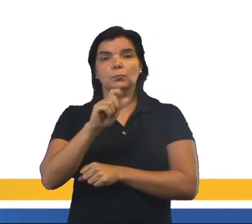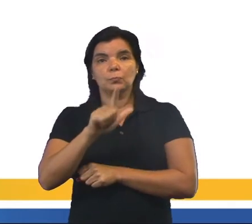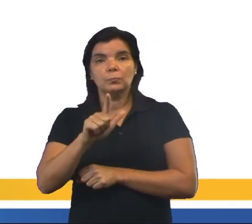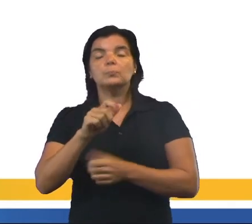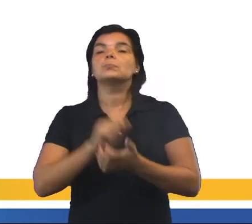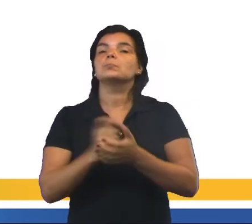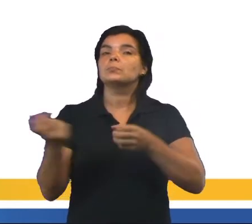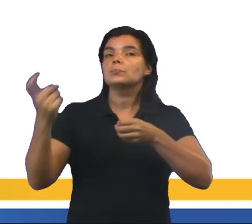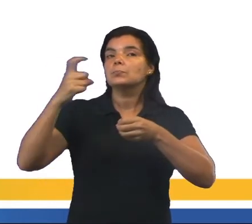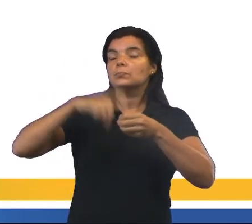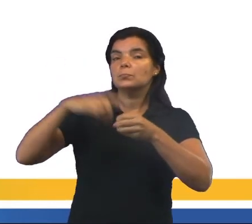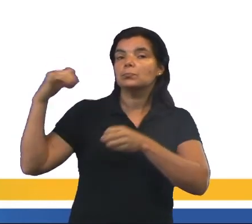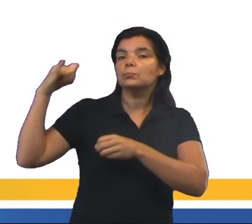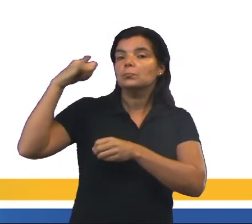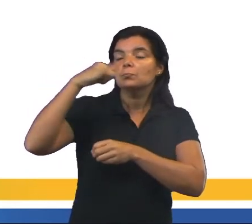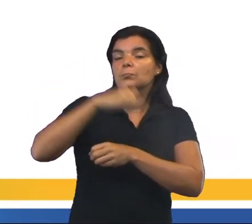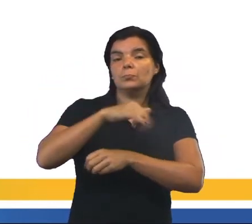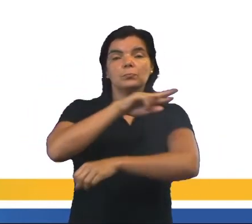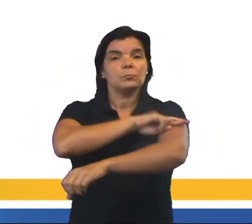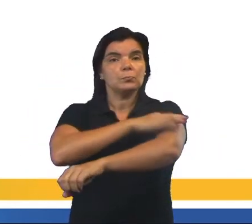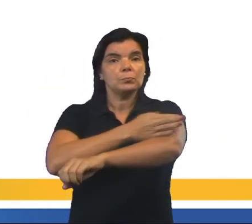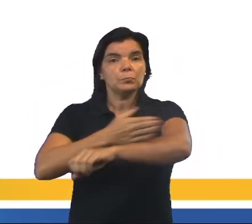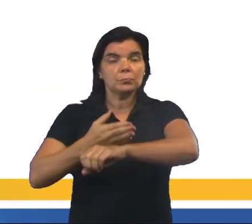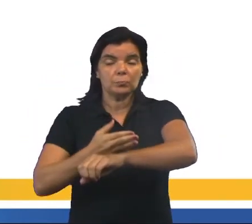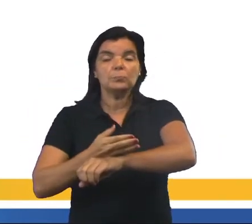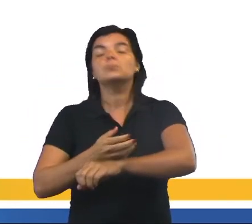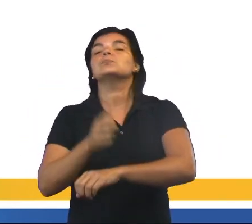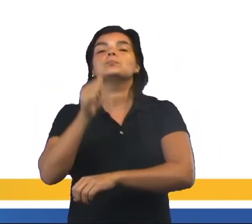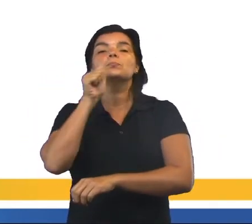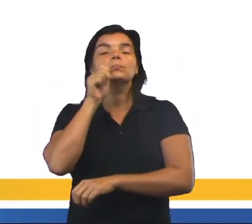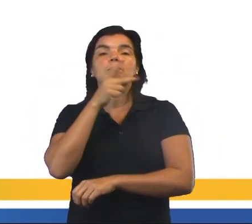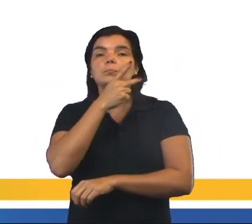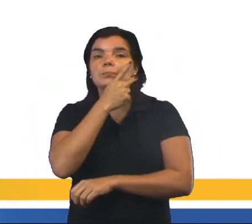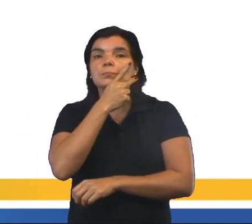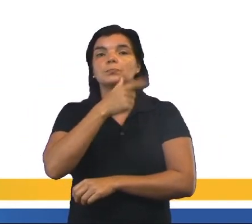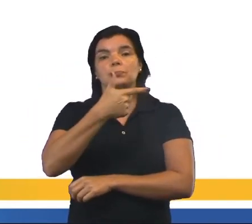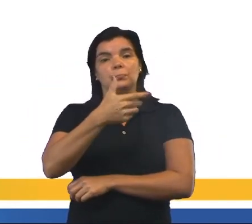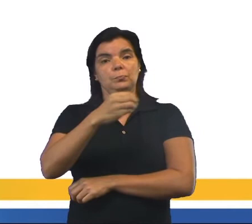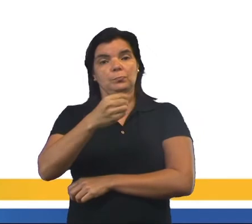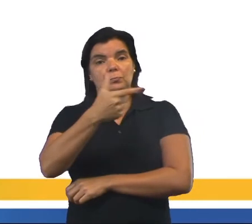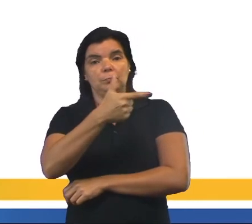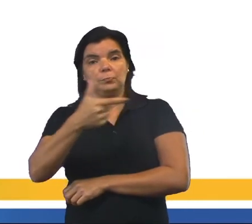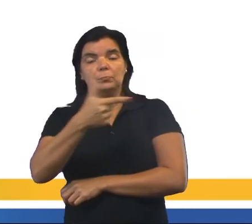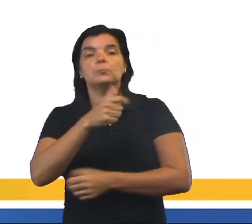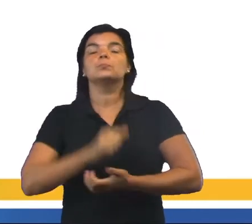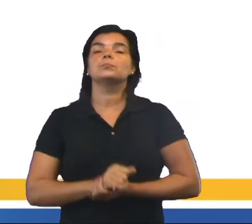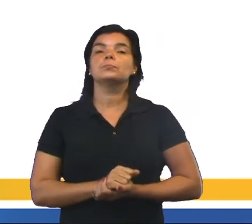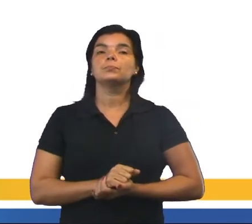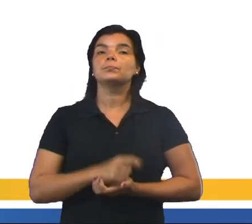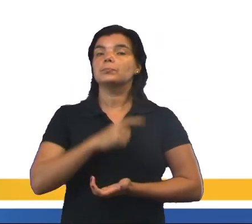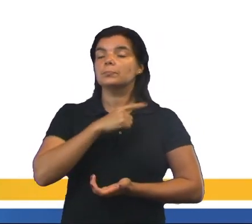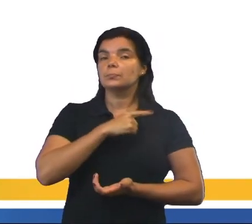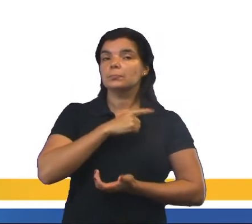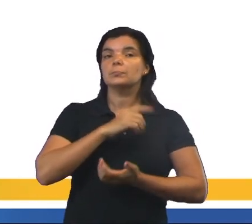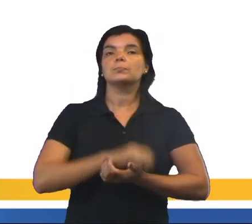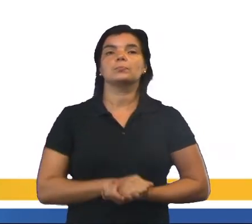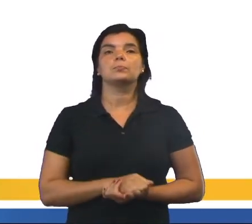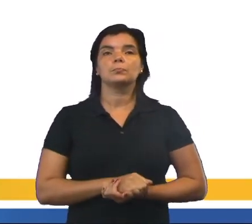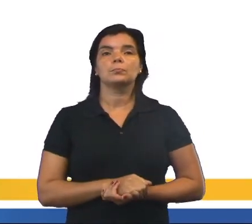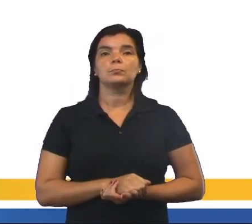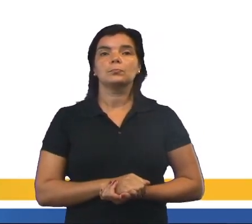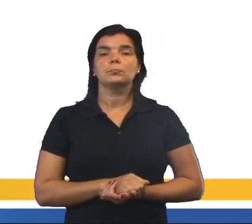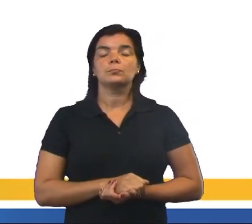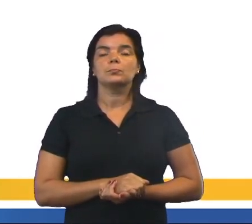Gol deve retomar voos de Rio Branco a Porto Velho em 2022. E abaixo nós temos